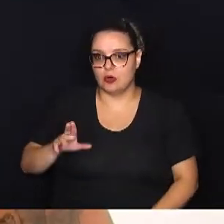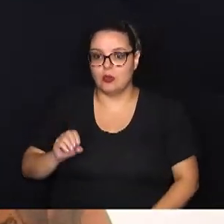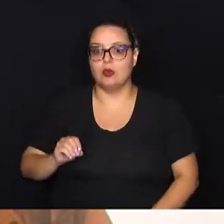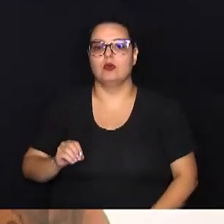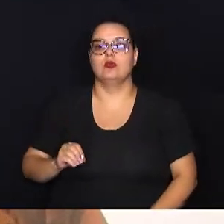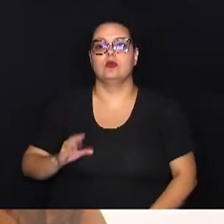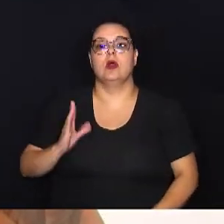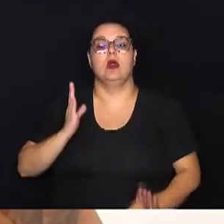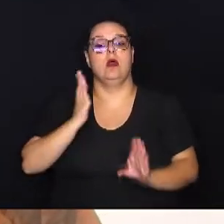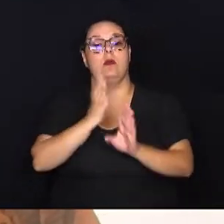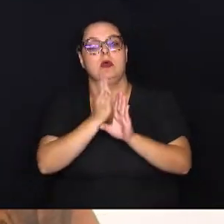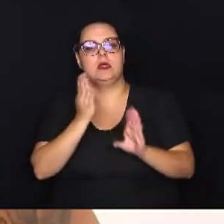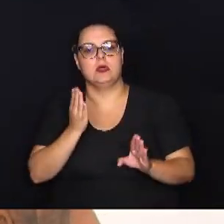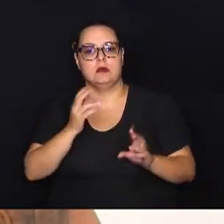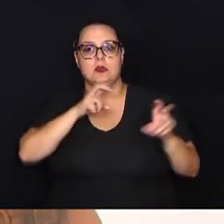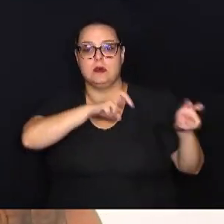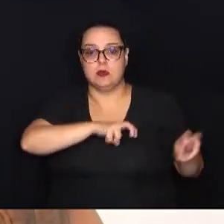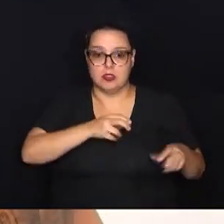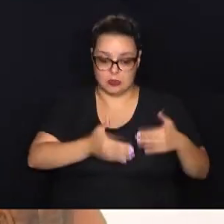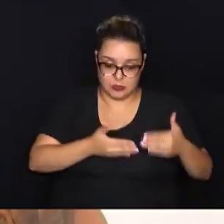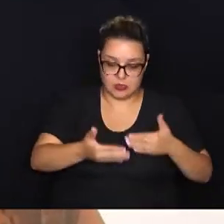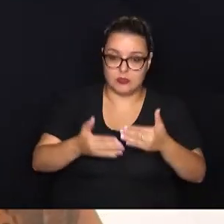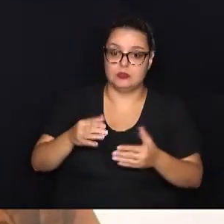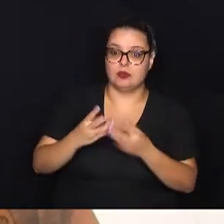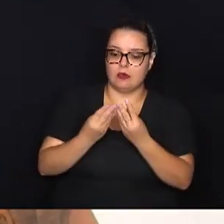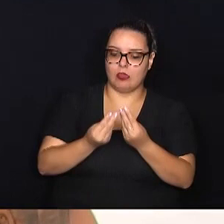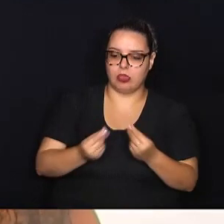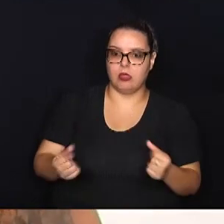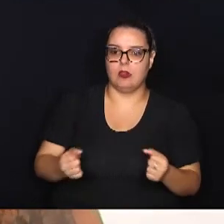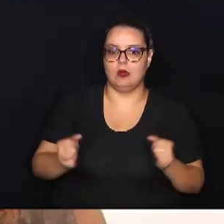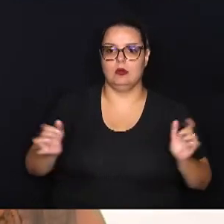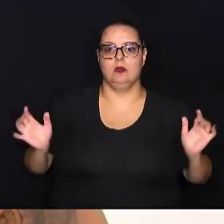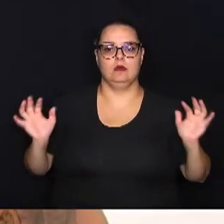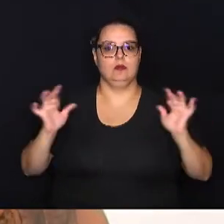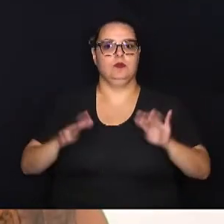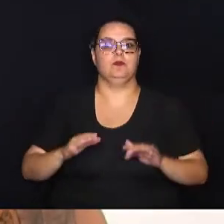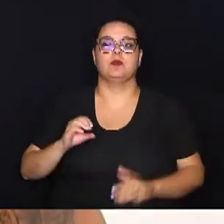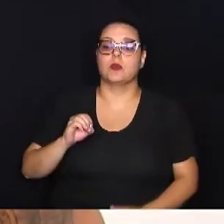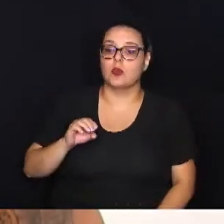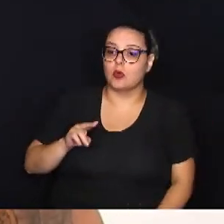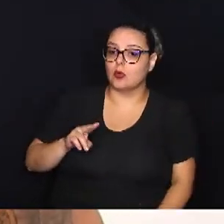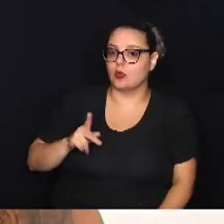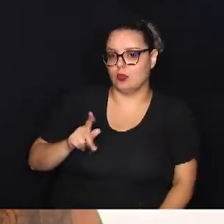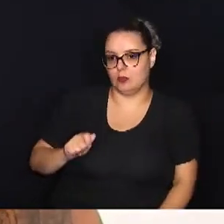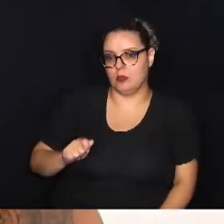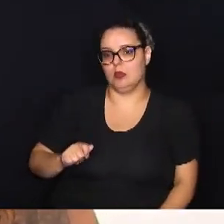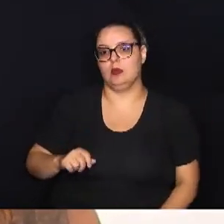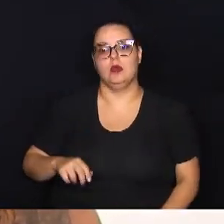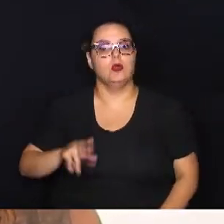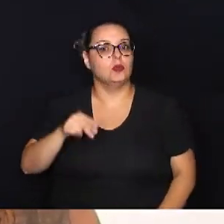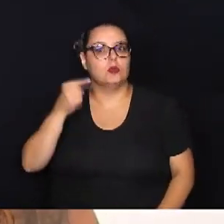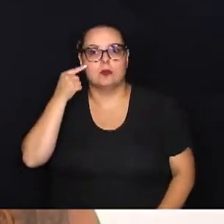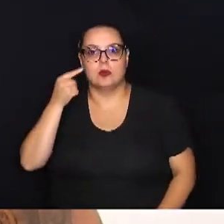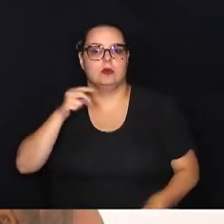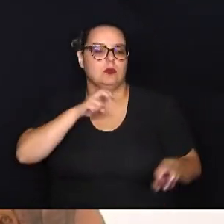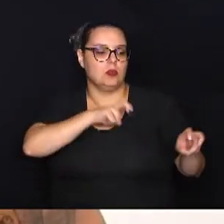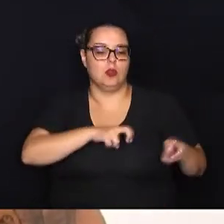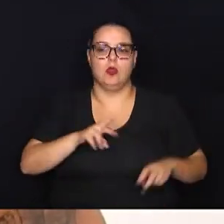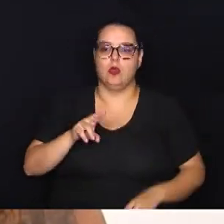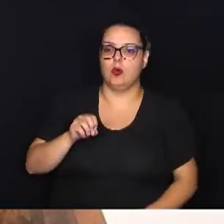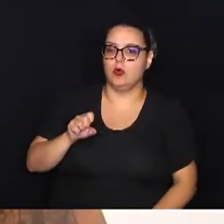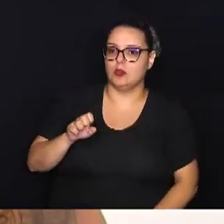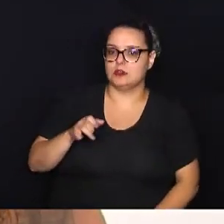Roseira estava passando por esse processo de depredação e a gente ocupa espaço. A gente nunca imaginou que a Fazenda Roseira se tornaria uma referência na